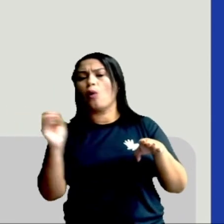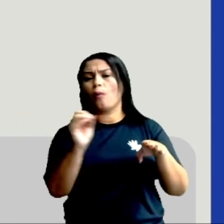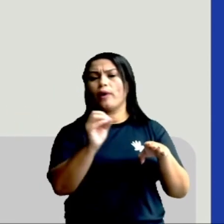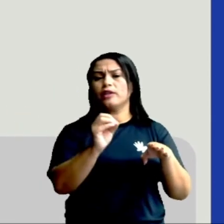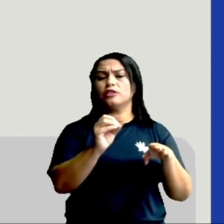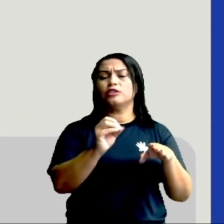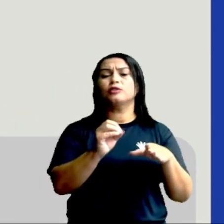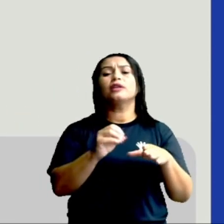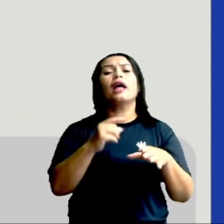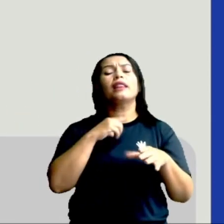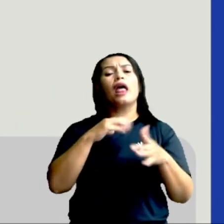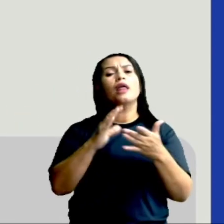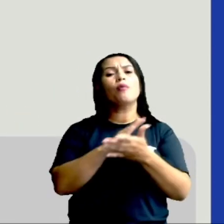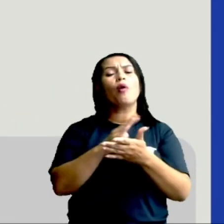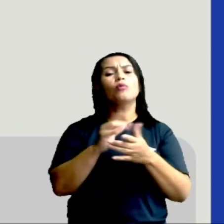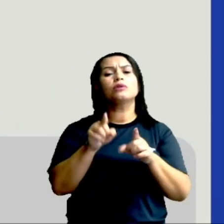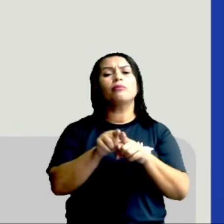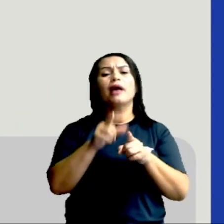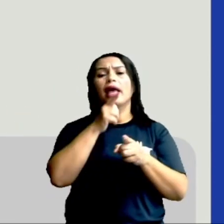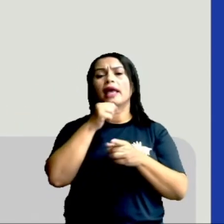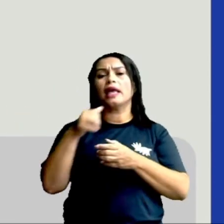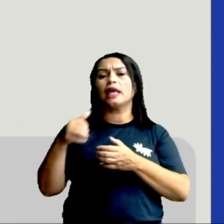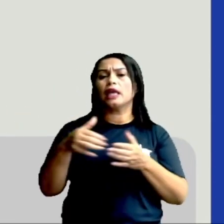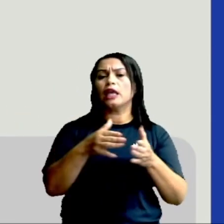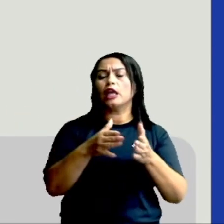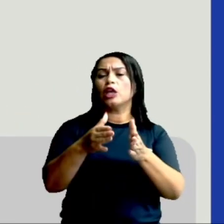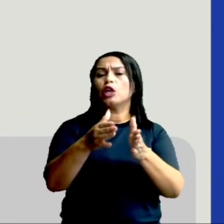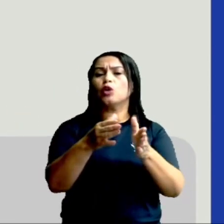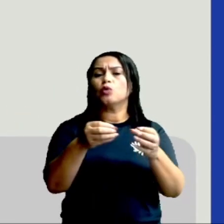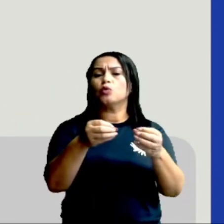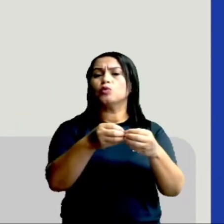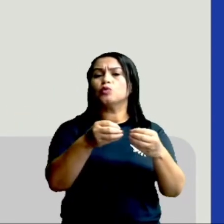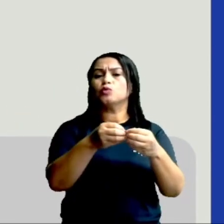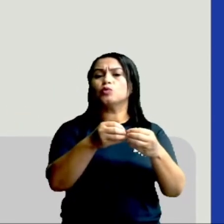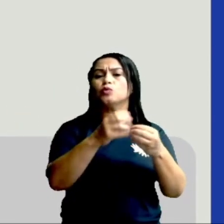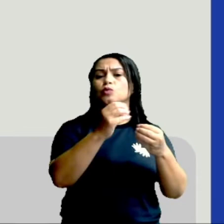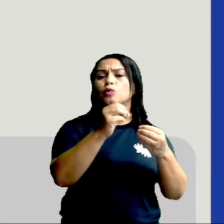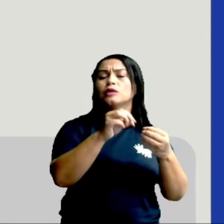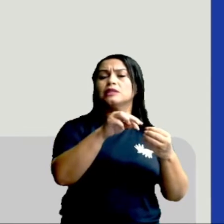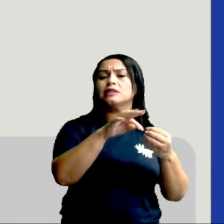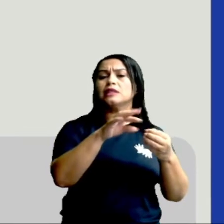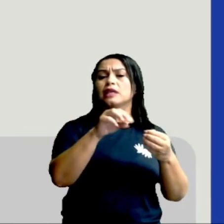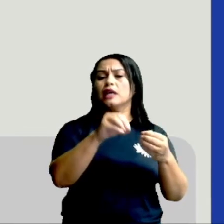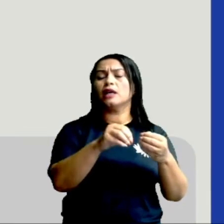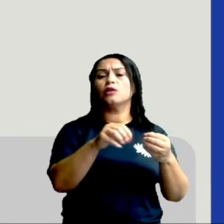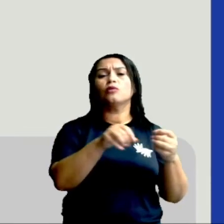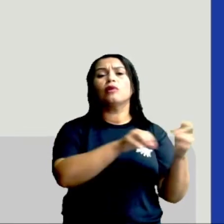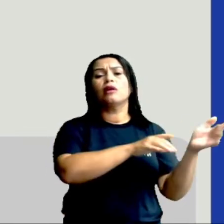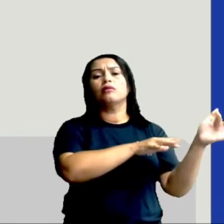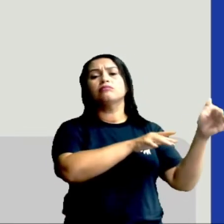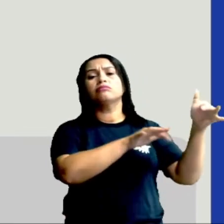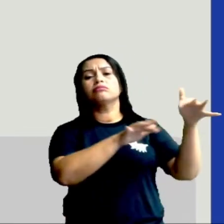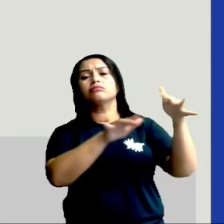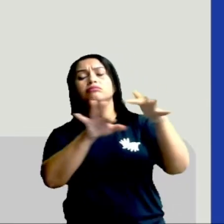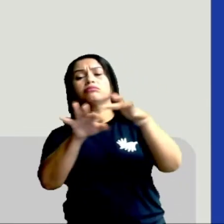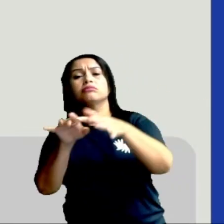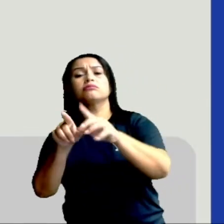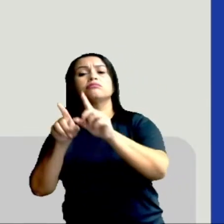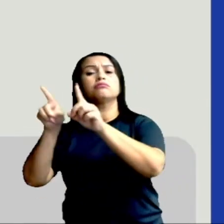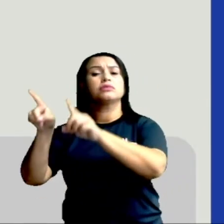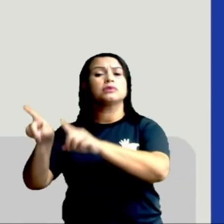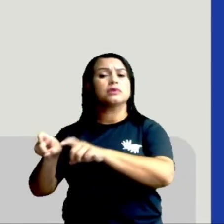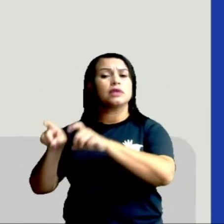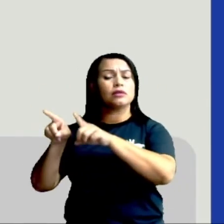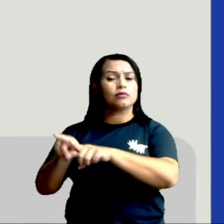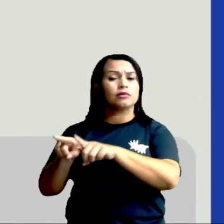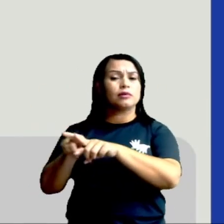isso, alguns rios que nascem perto do oceano correm em direção ao interior, desaguando em outros rios.